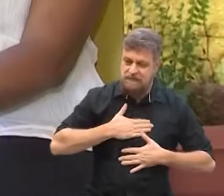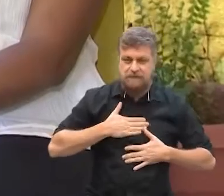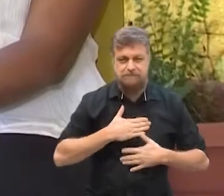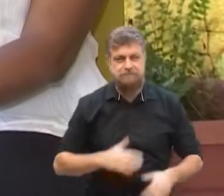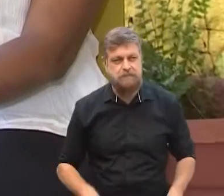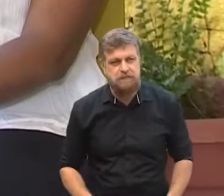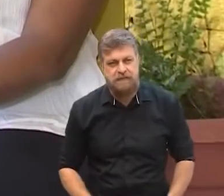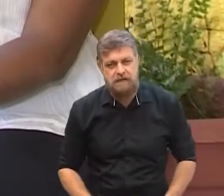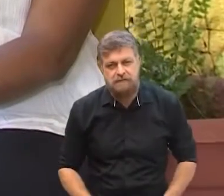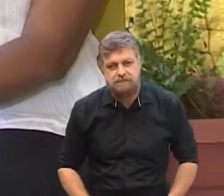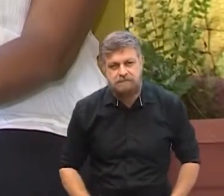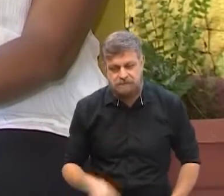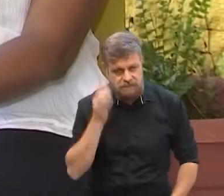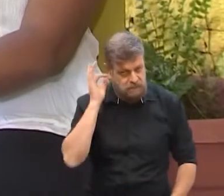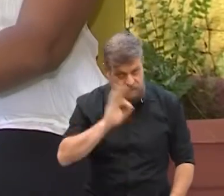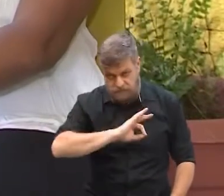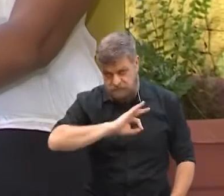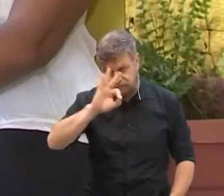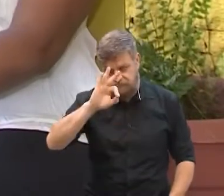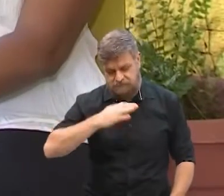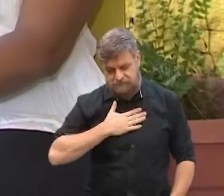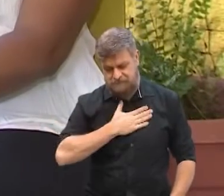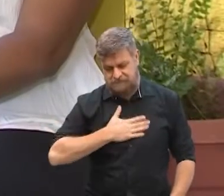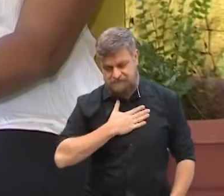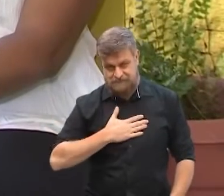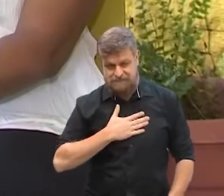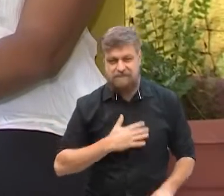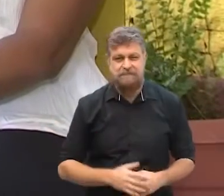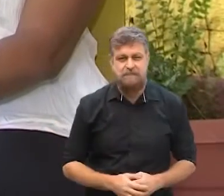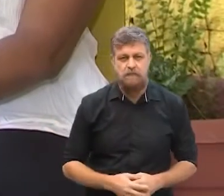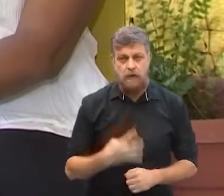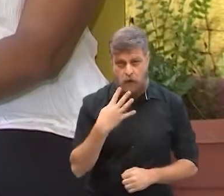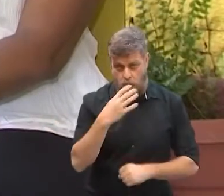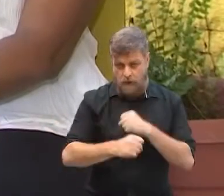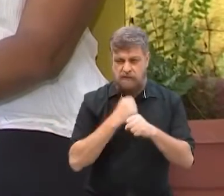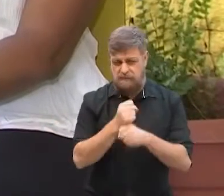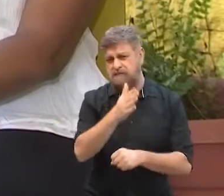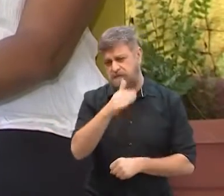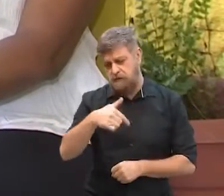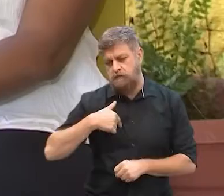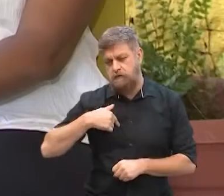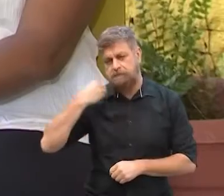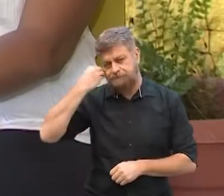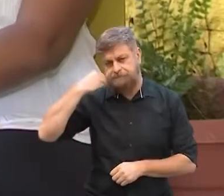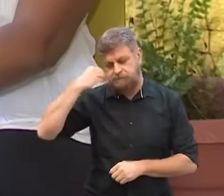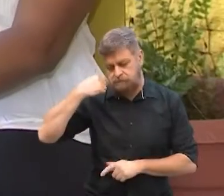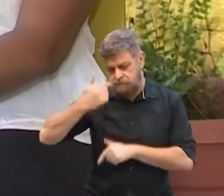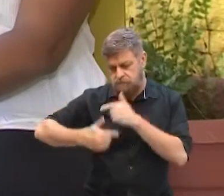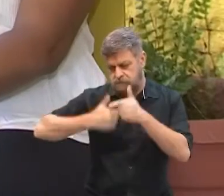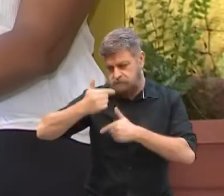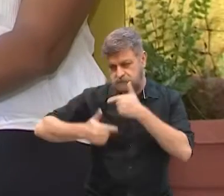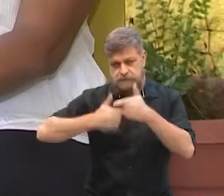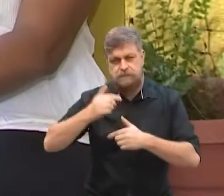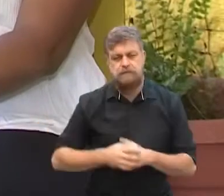no quadro Se Liga na Profissão. Tudo ótimo. Então, prazer é meu. Trabalho há 4 anos e meio nessa profissão. 4 anos e meio, se